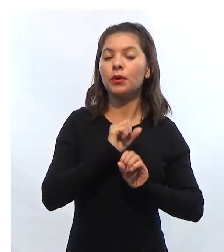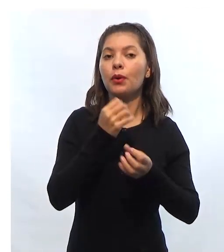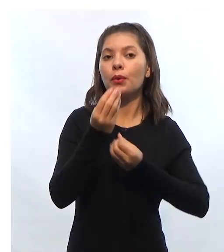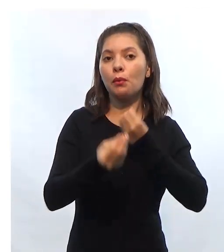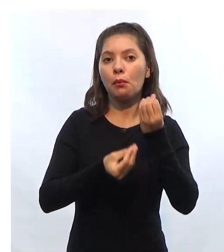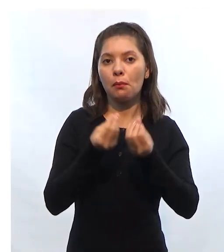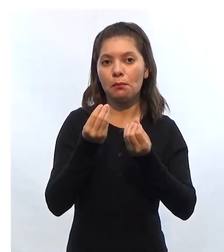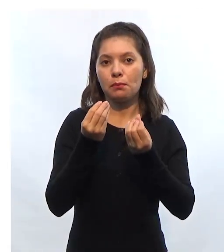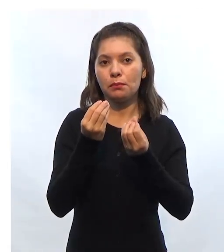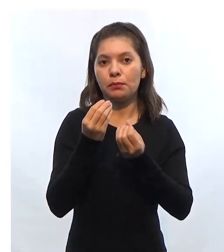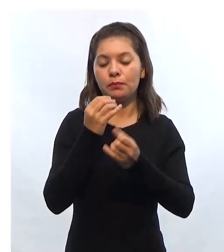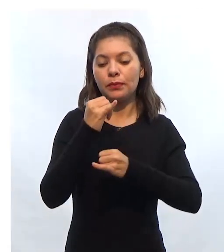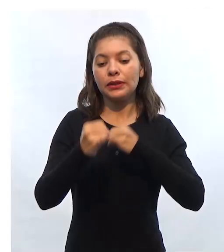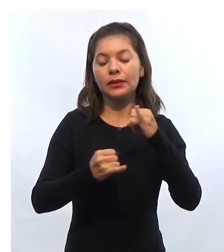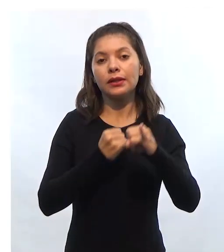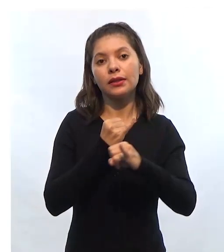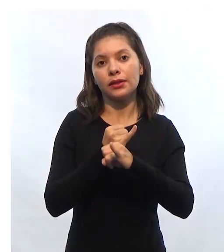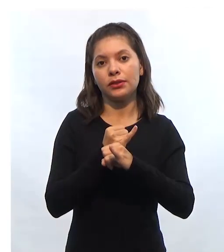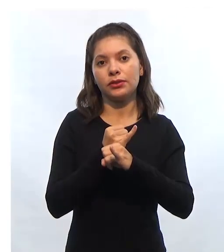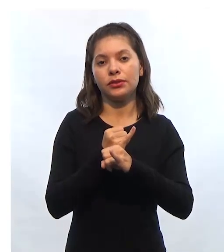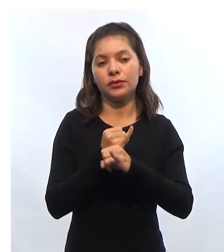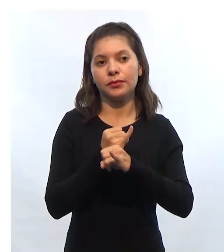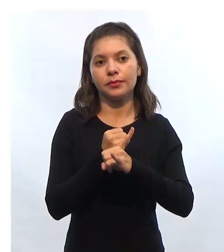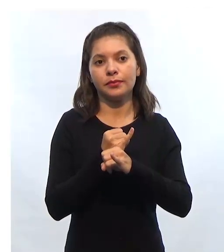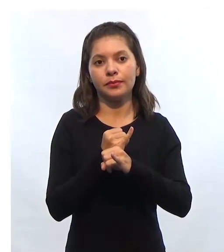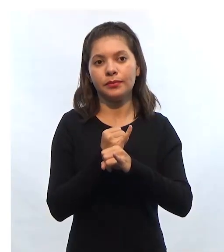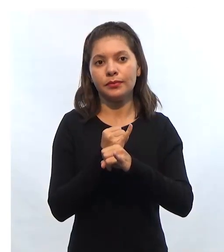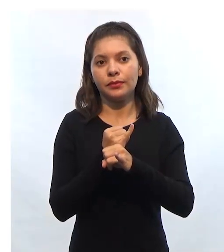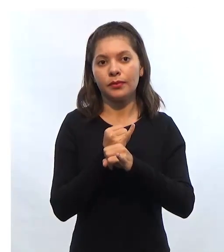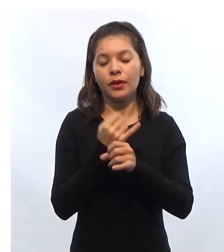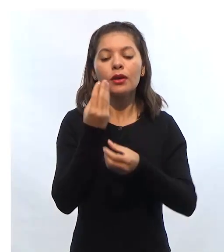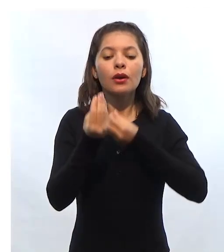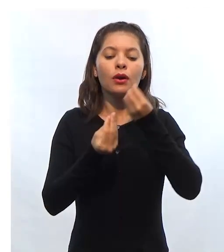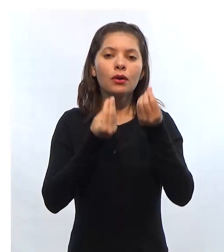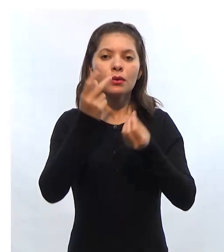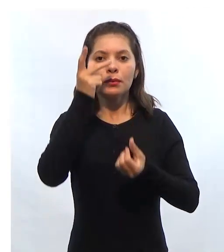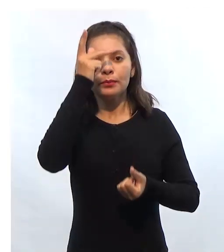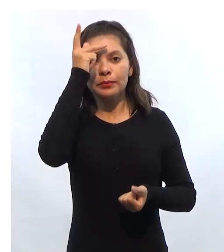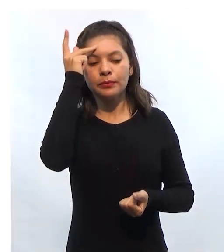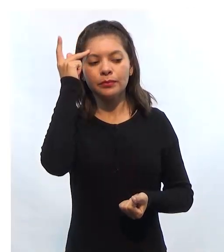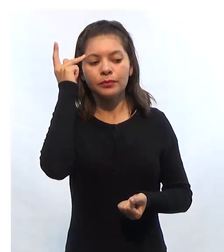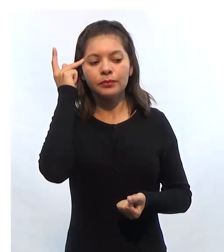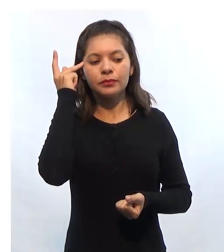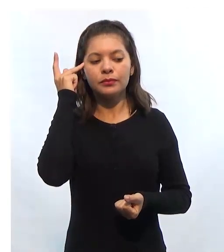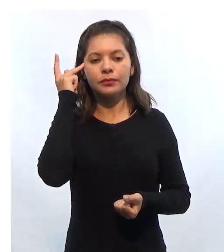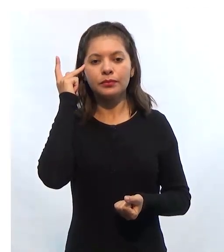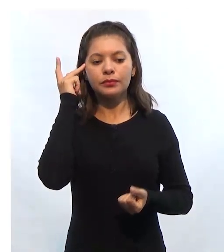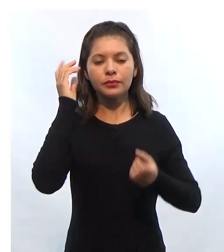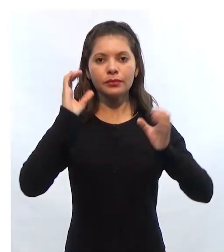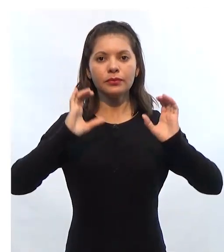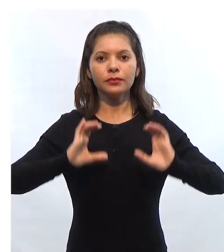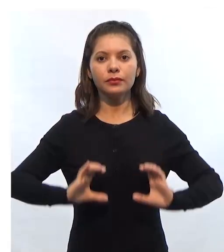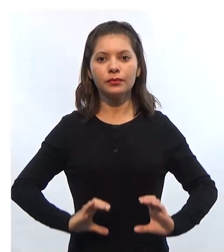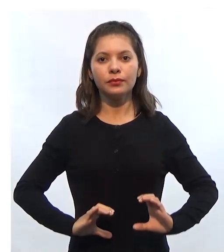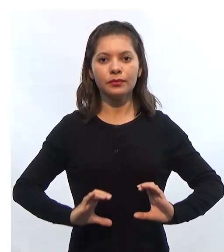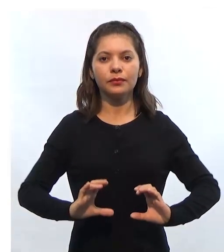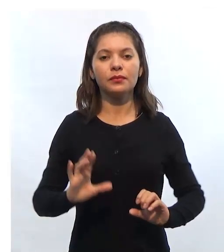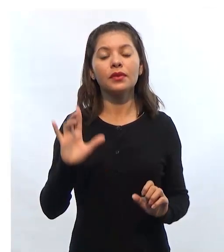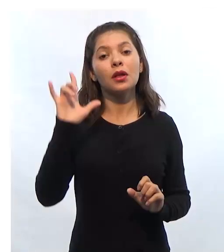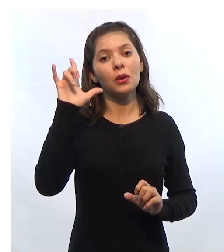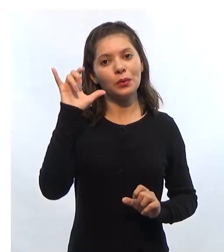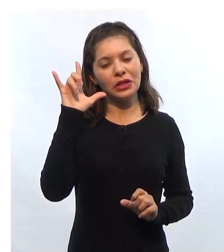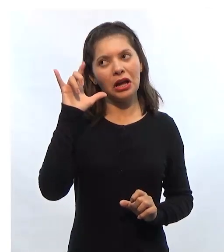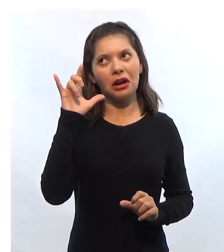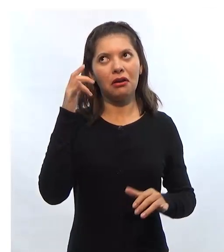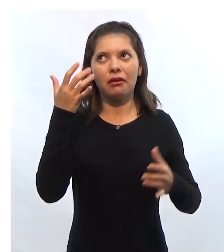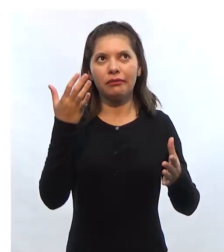por meio da internet, tá? Inclusive vendo como é que essas pessoas se comportam nas redes